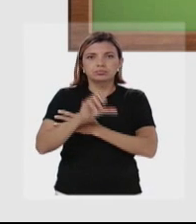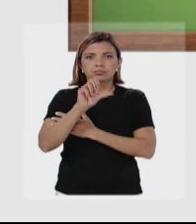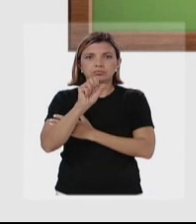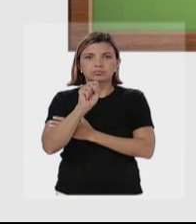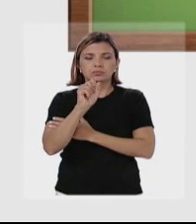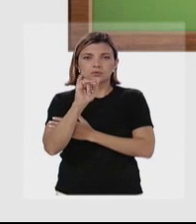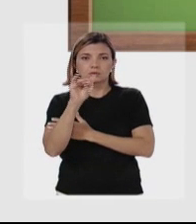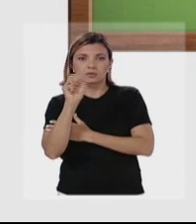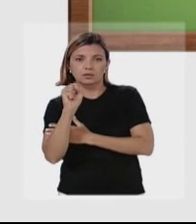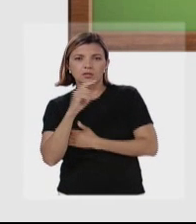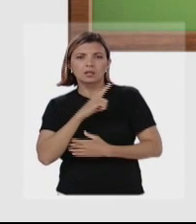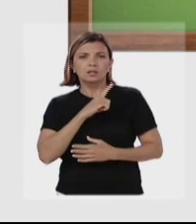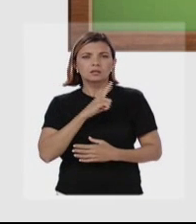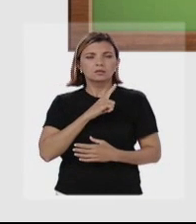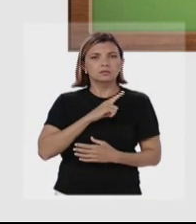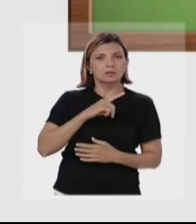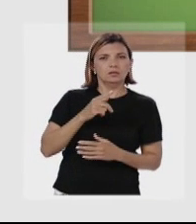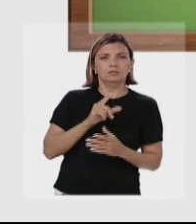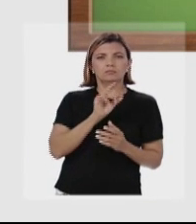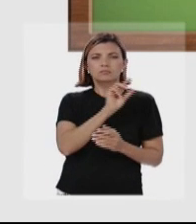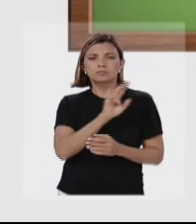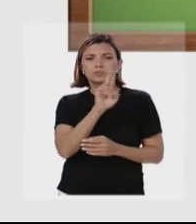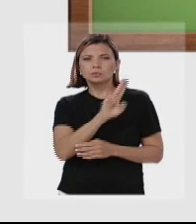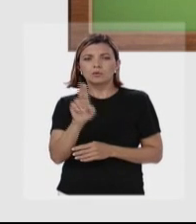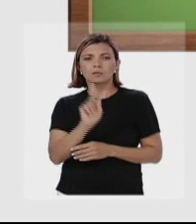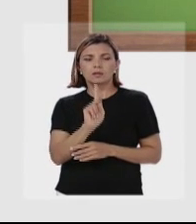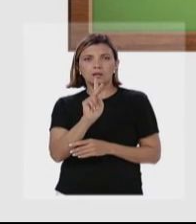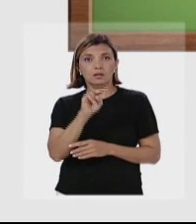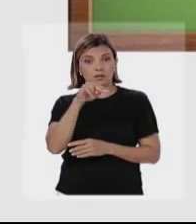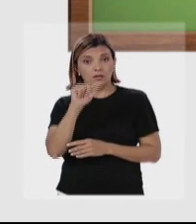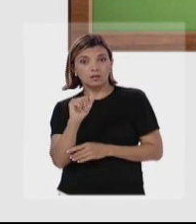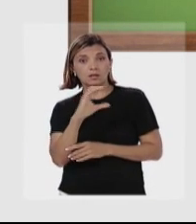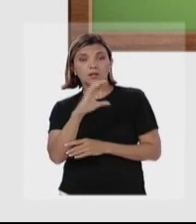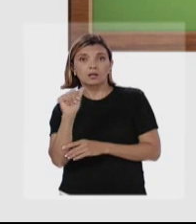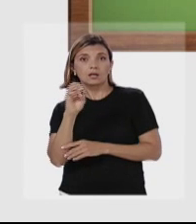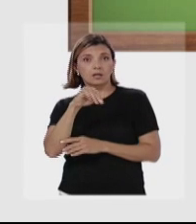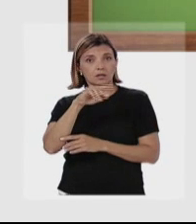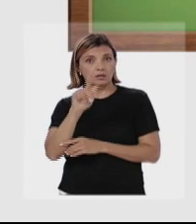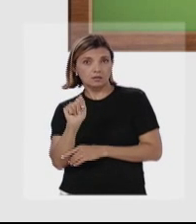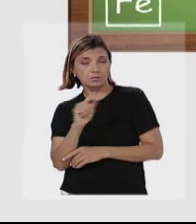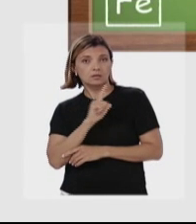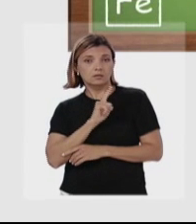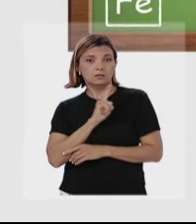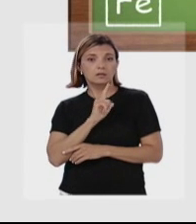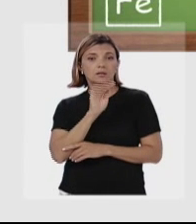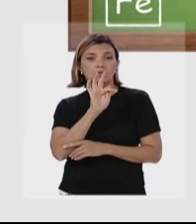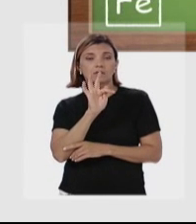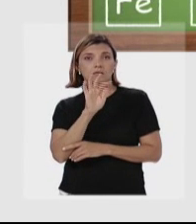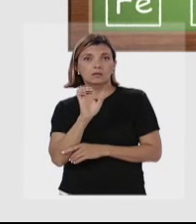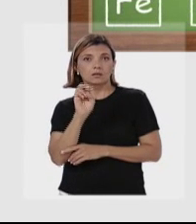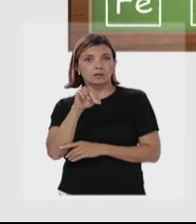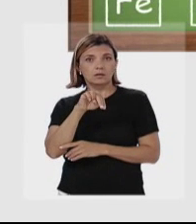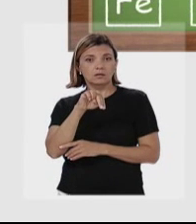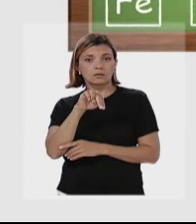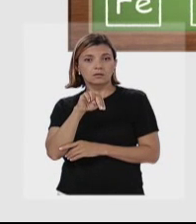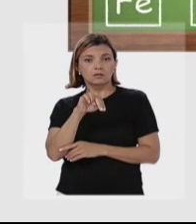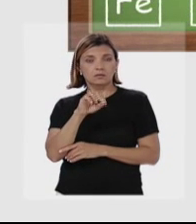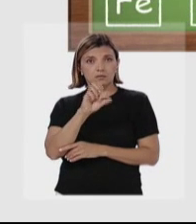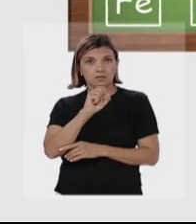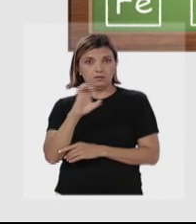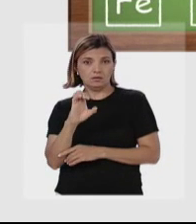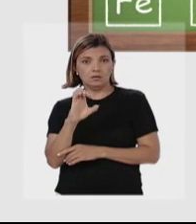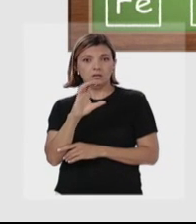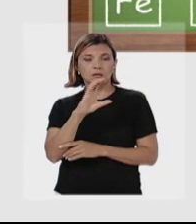mais conhecidos são o potássio, o sódio, o cálcio, o magnésio, o ferro, o zinco, o